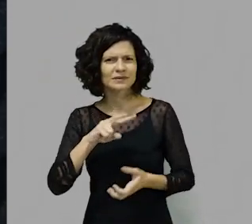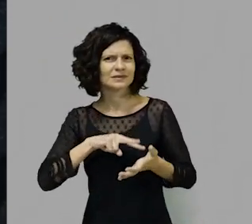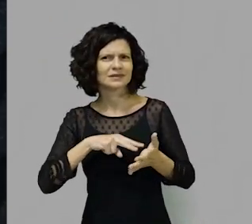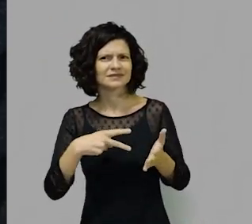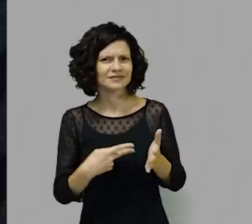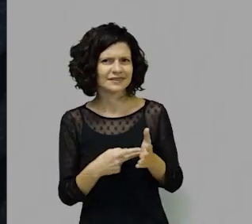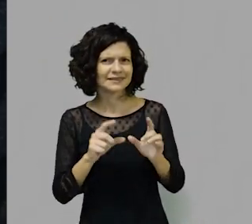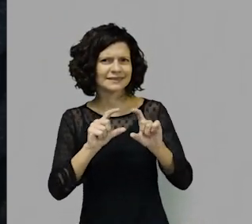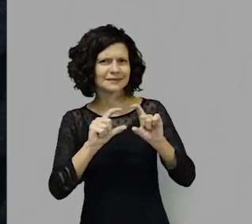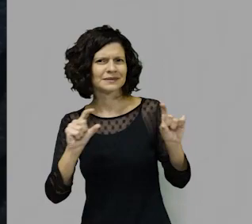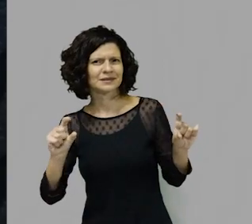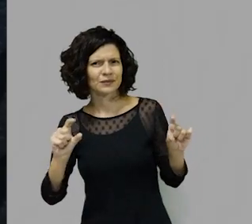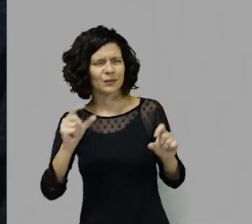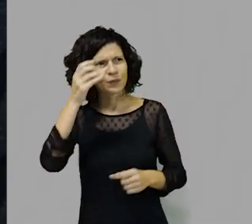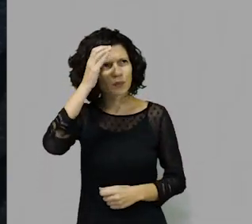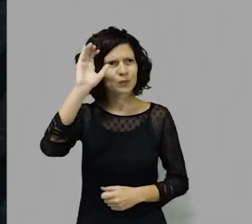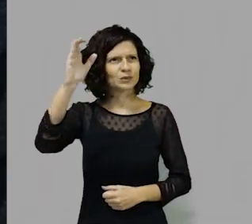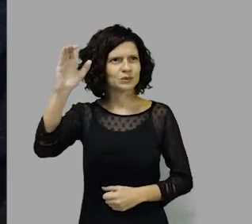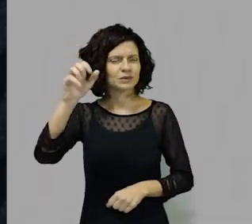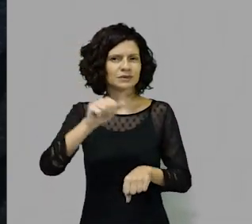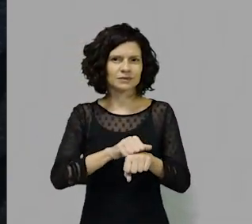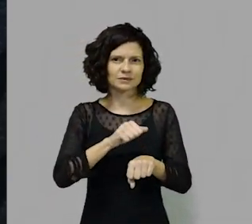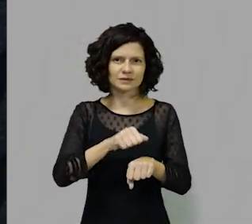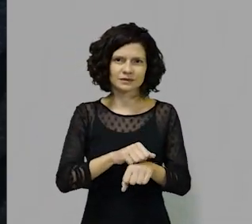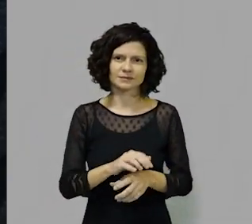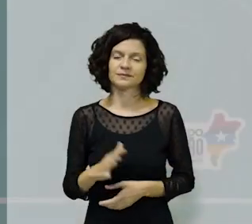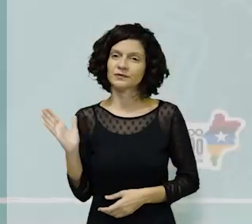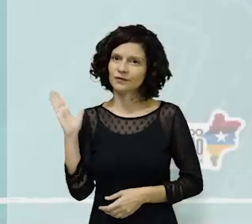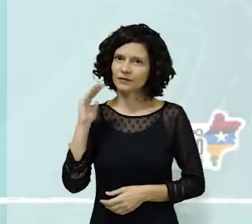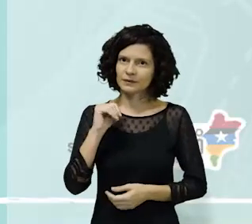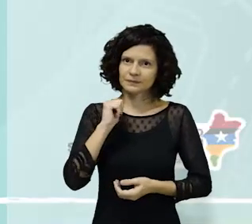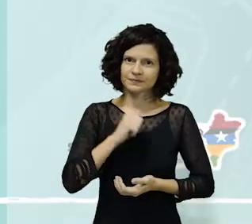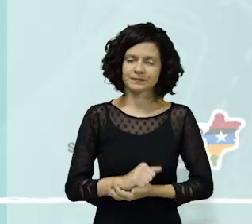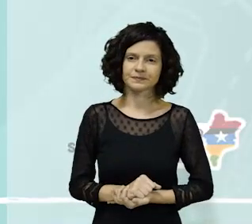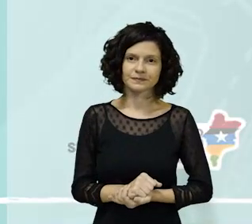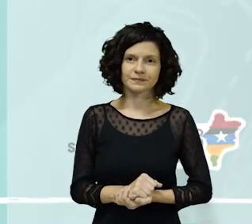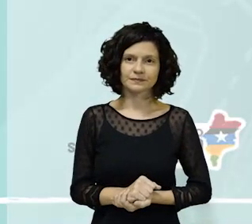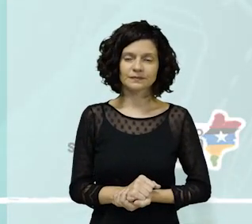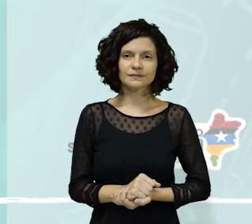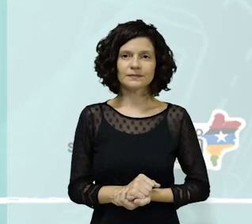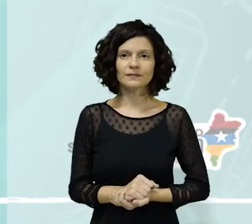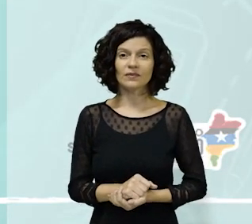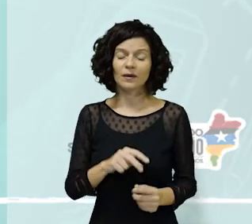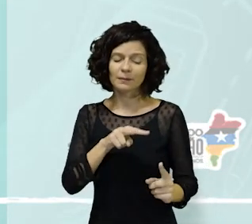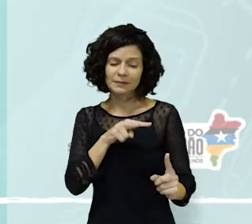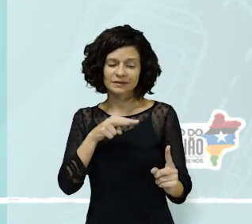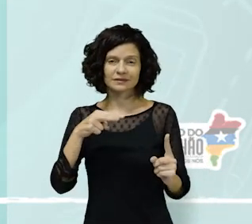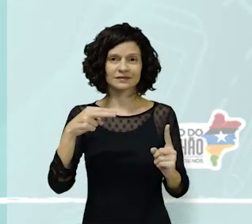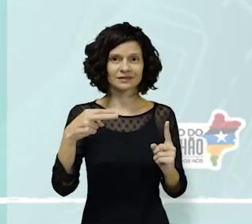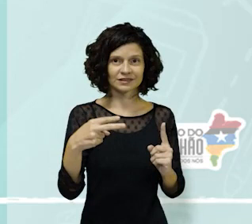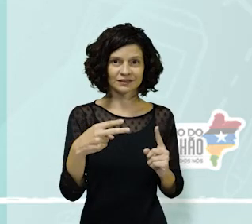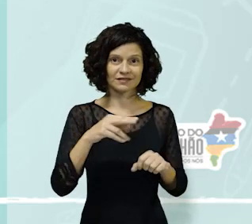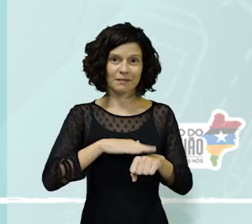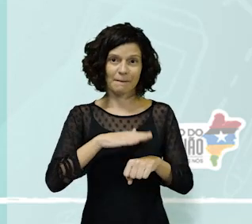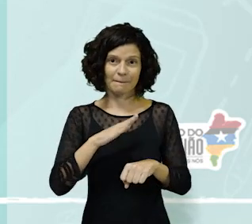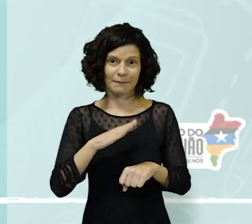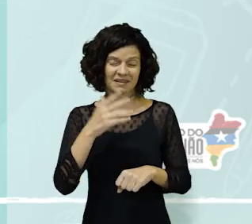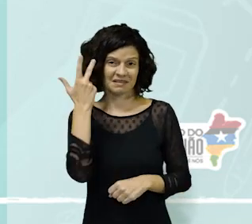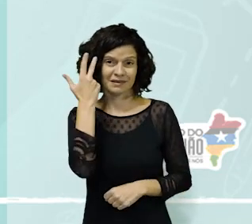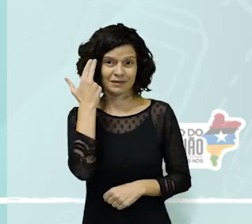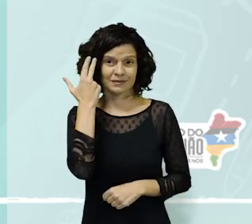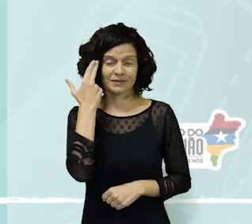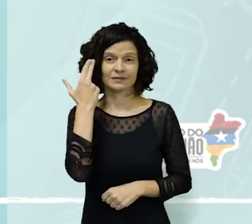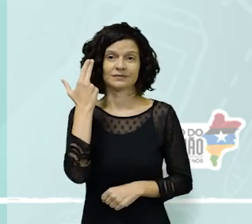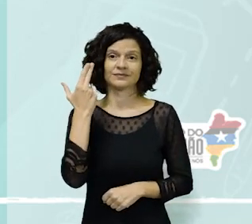essa expressão, cultura da pobreza? Acompanha comigo aqui, ó. Uma das perspectivas mais comuns sobre a pobreza é atribuir